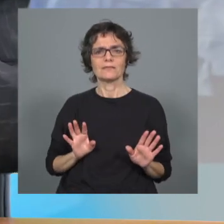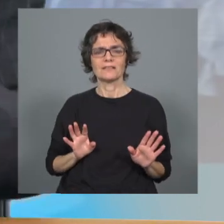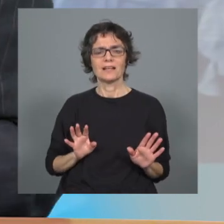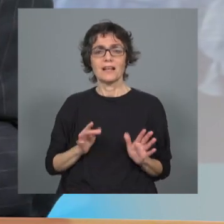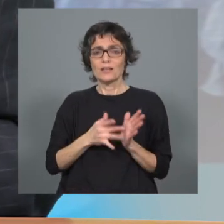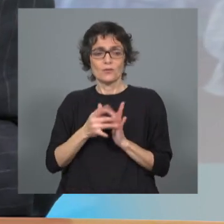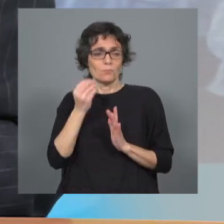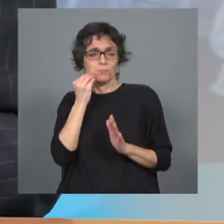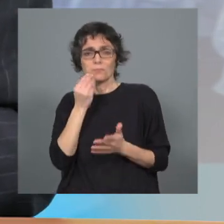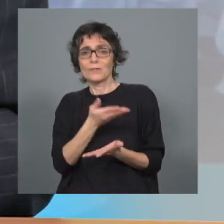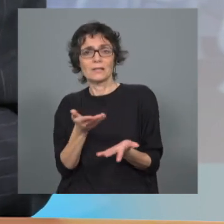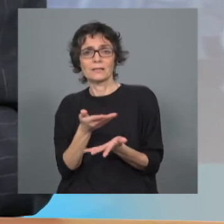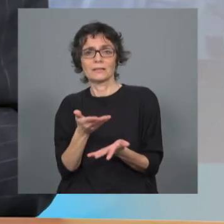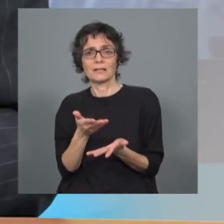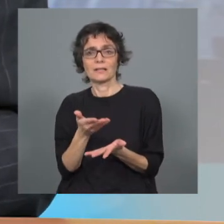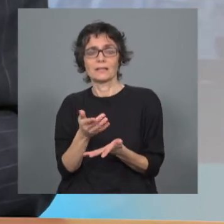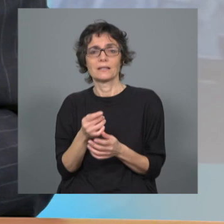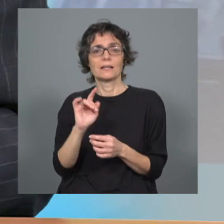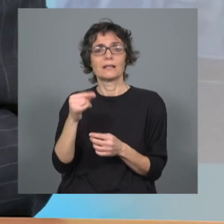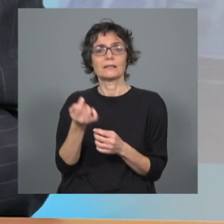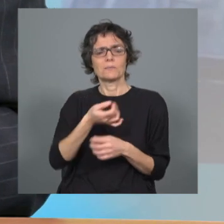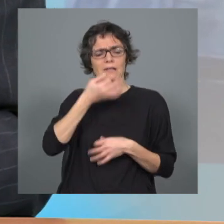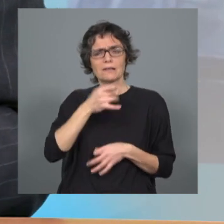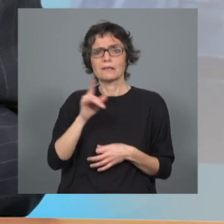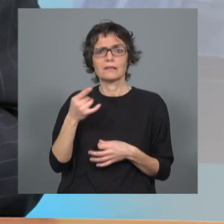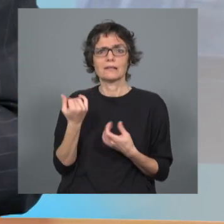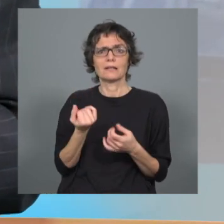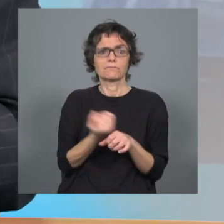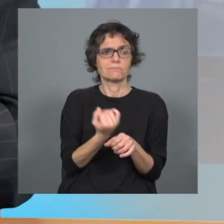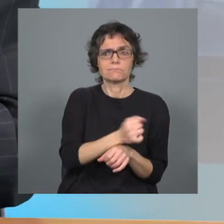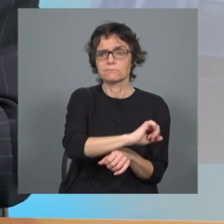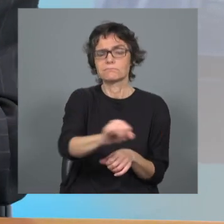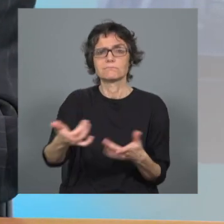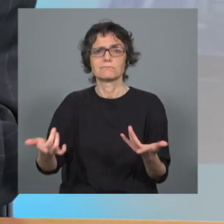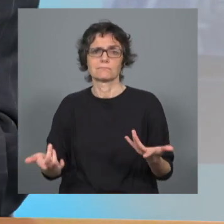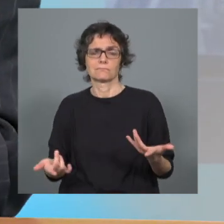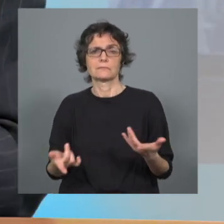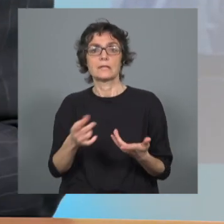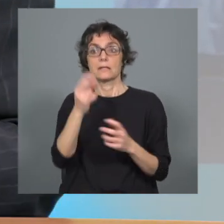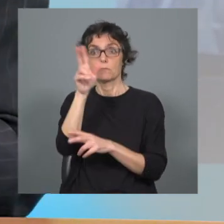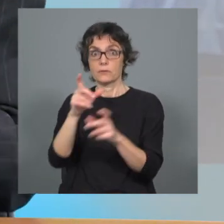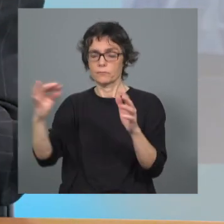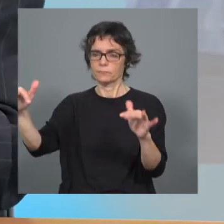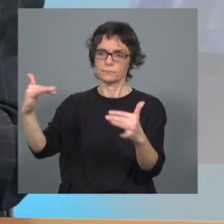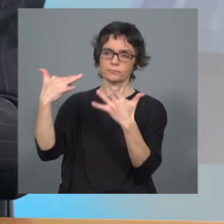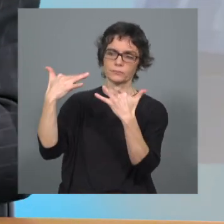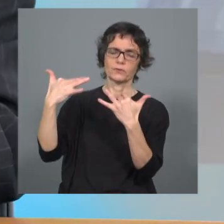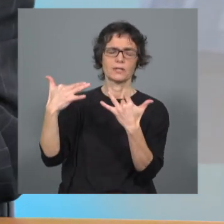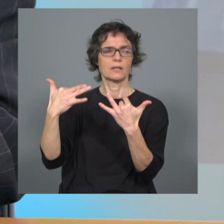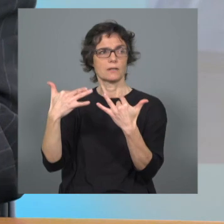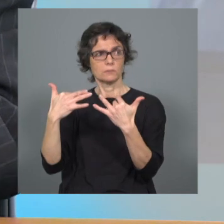de outras formas de acreditar a ação de Jesus, ele também era acreditado como um profeta. E ele vai